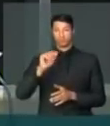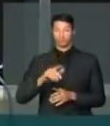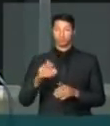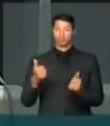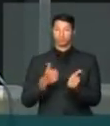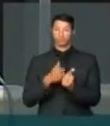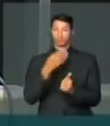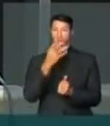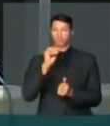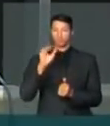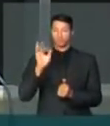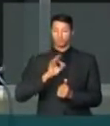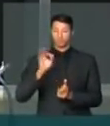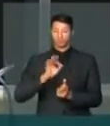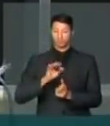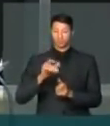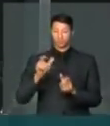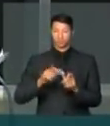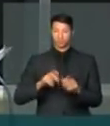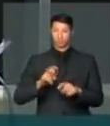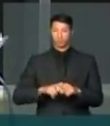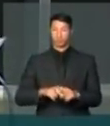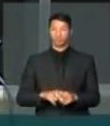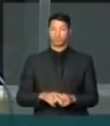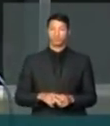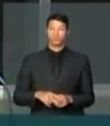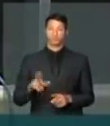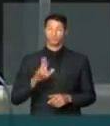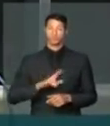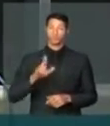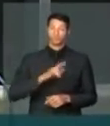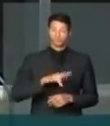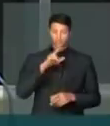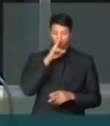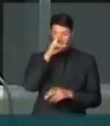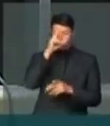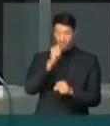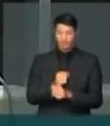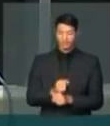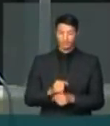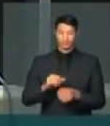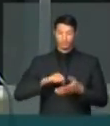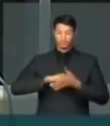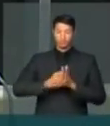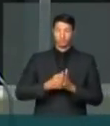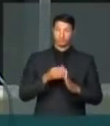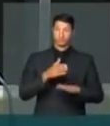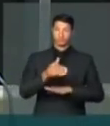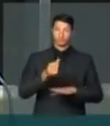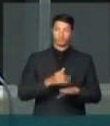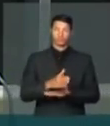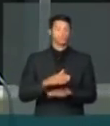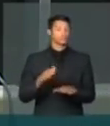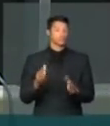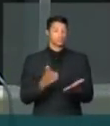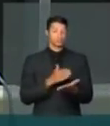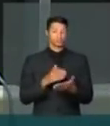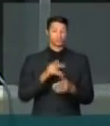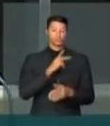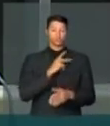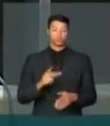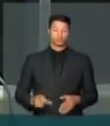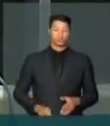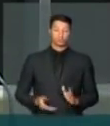ocupa 40% dessas cadeiras. O uso da força, a restrição de acessos determinados pela